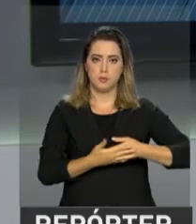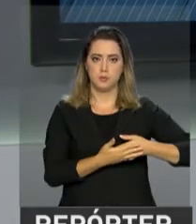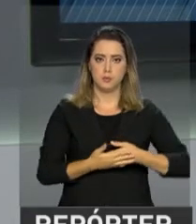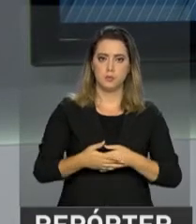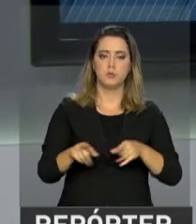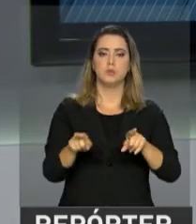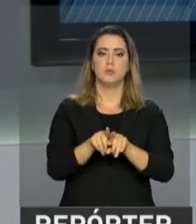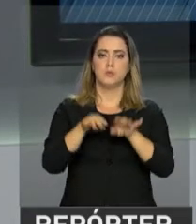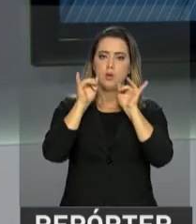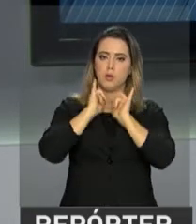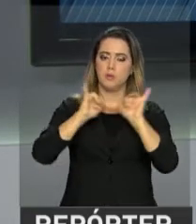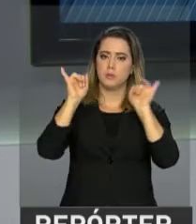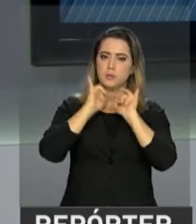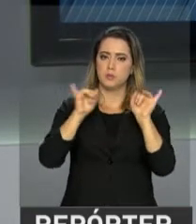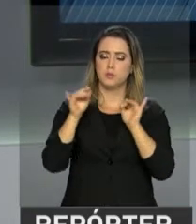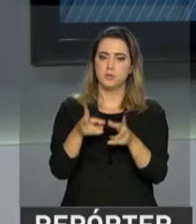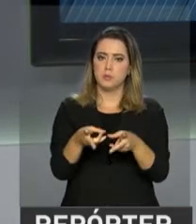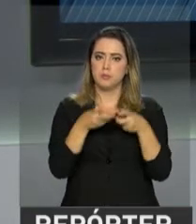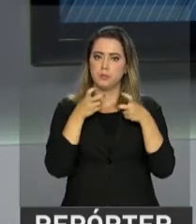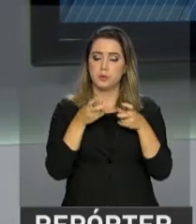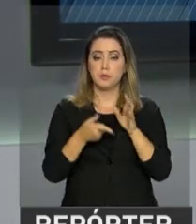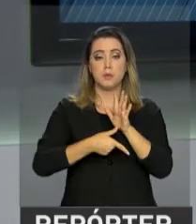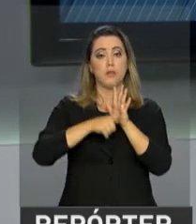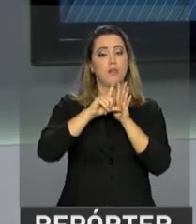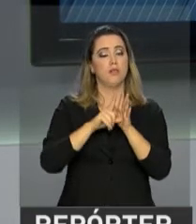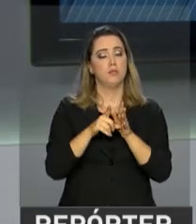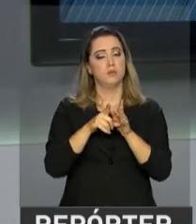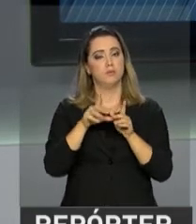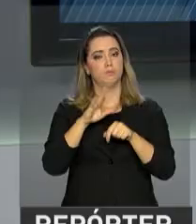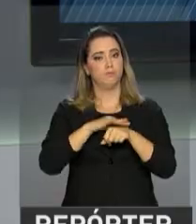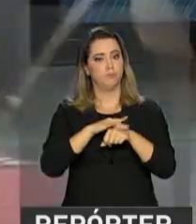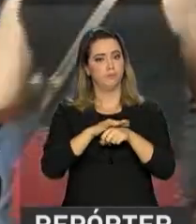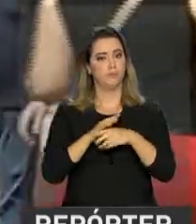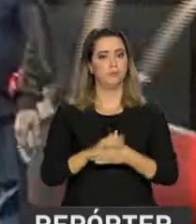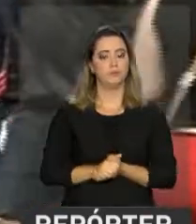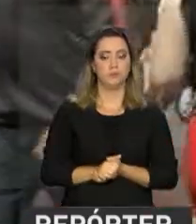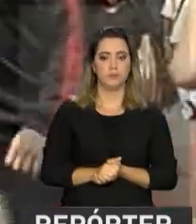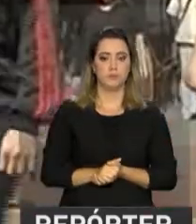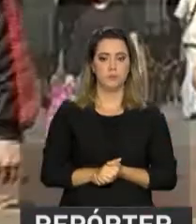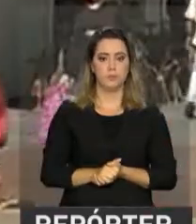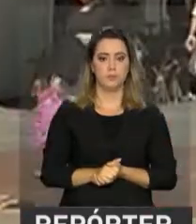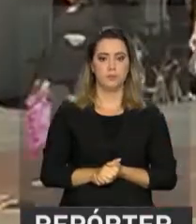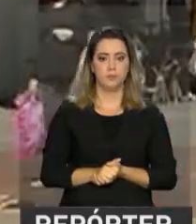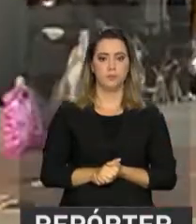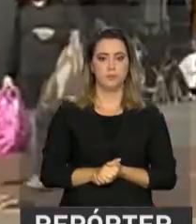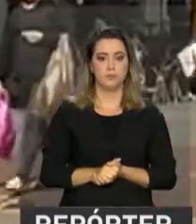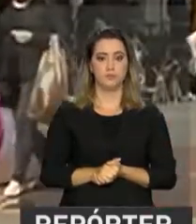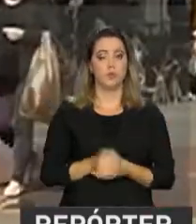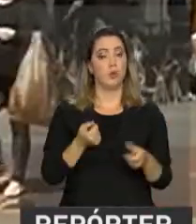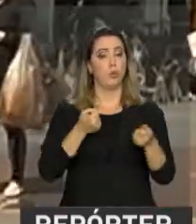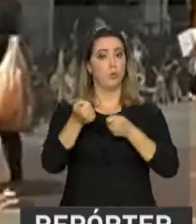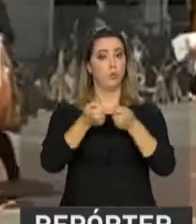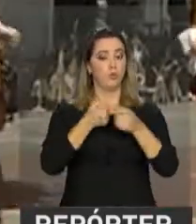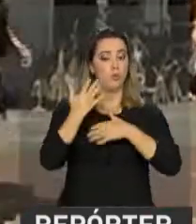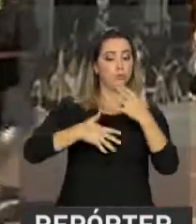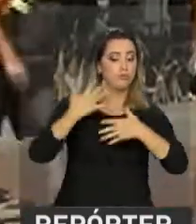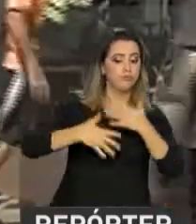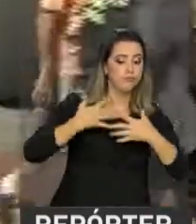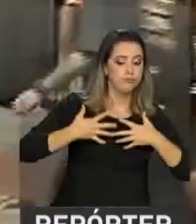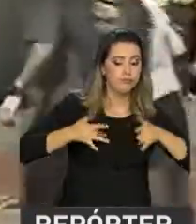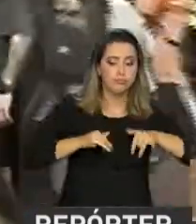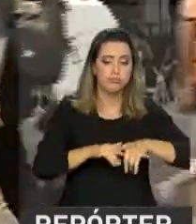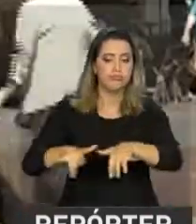uma campanha para incentivar o diagnóstico precoce nas gestantes. Para conter o avanço da sífilis